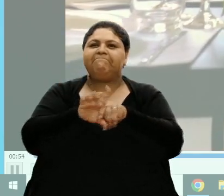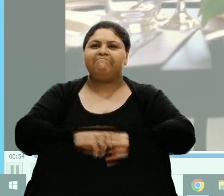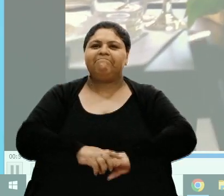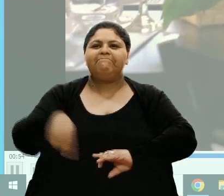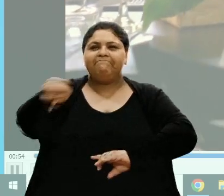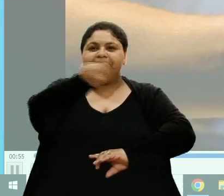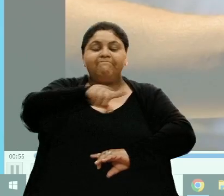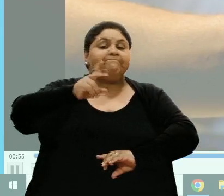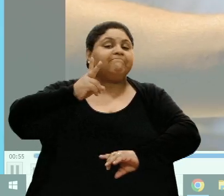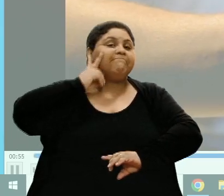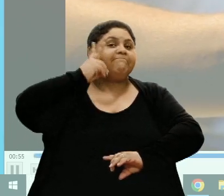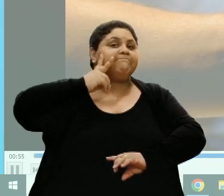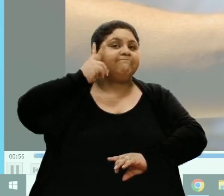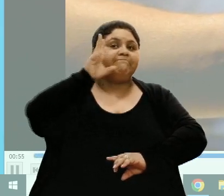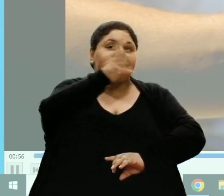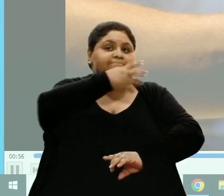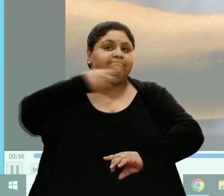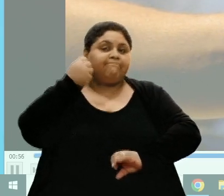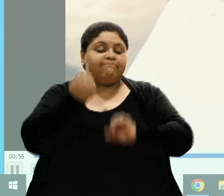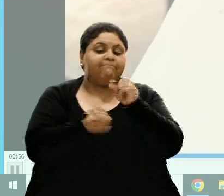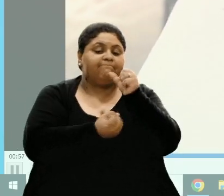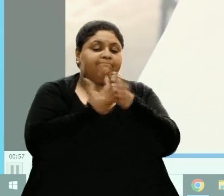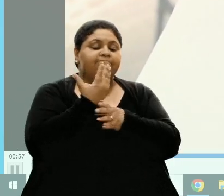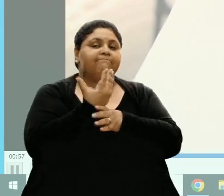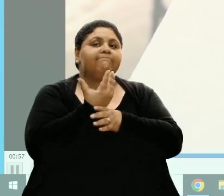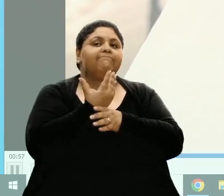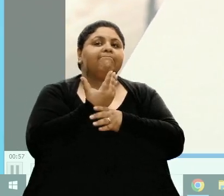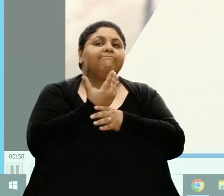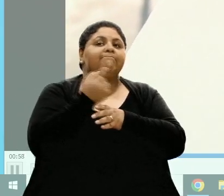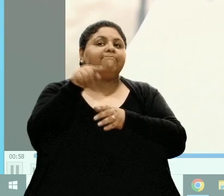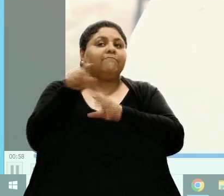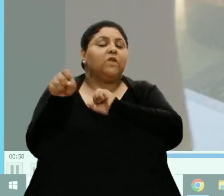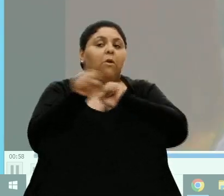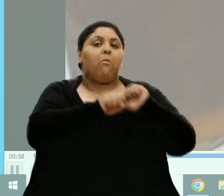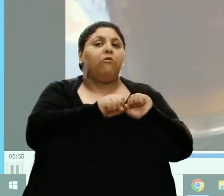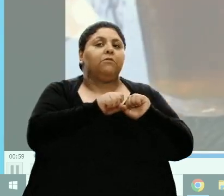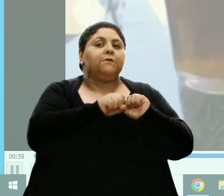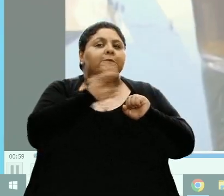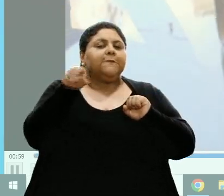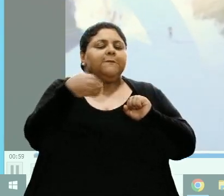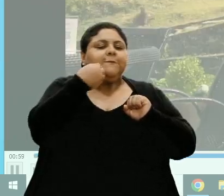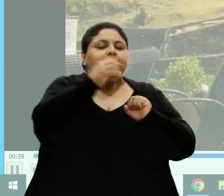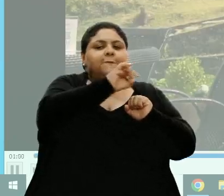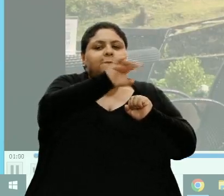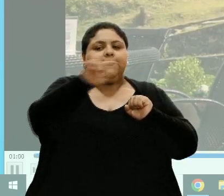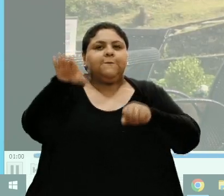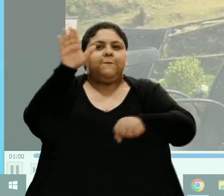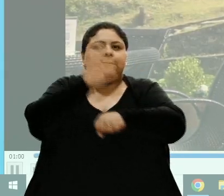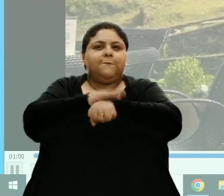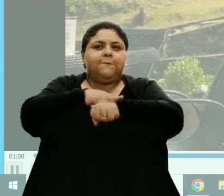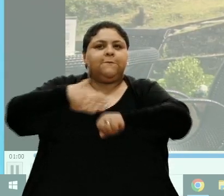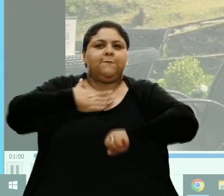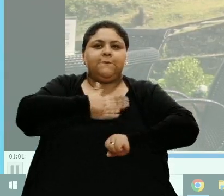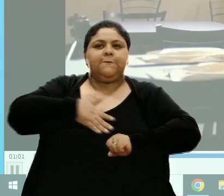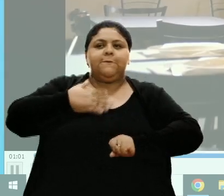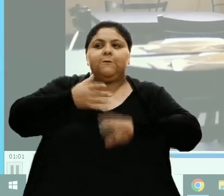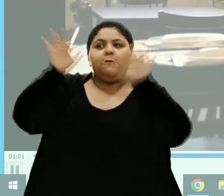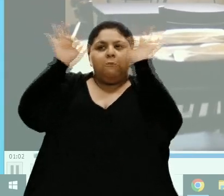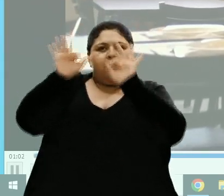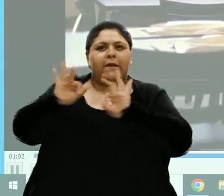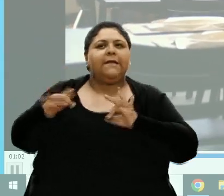Nossas vinícolas e cervejarias foram criadas para que você possa desfrutar de cada momento com prazer e alegria.